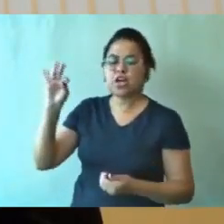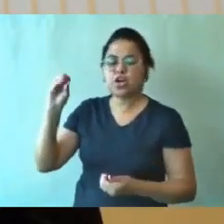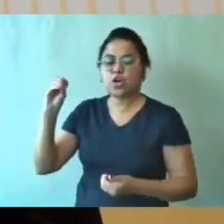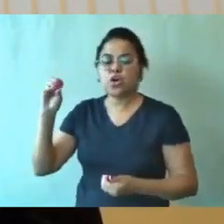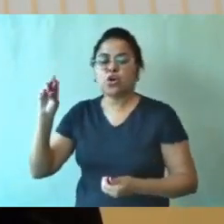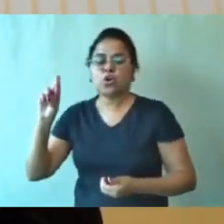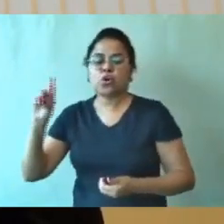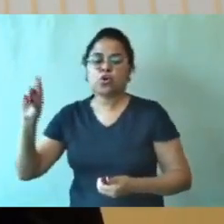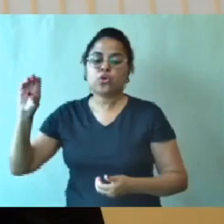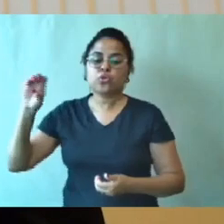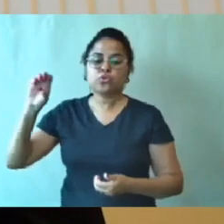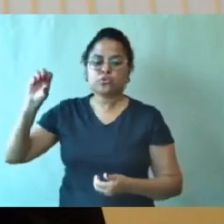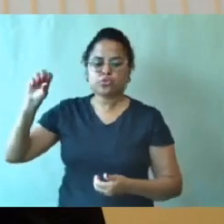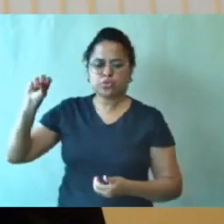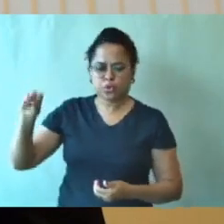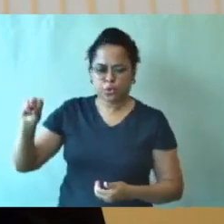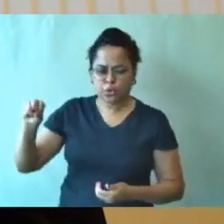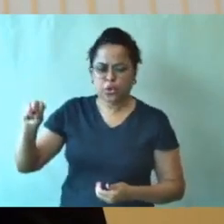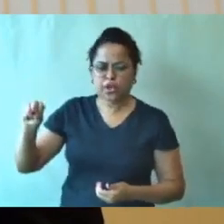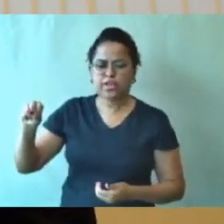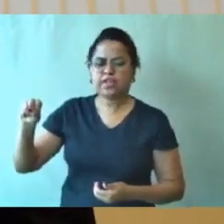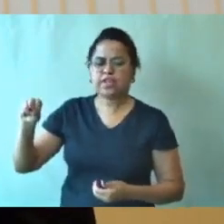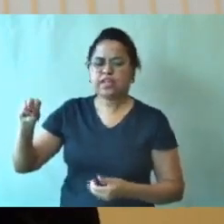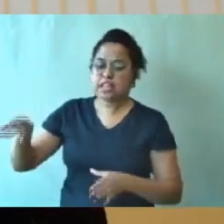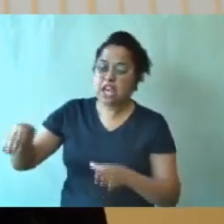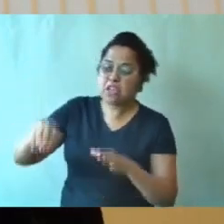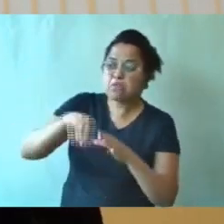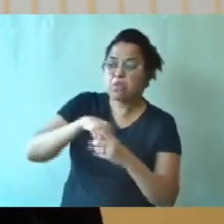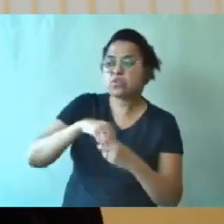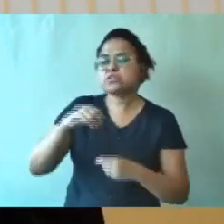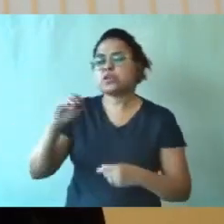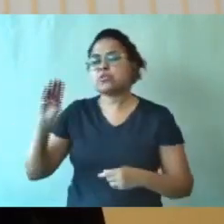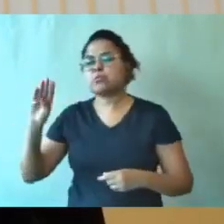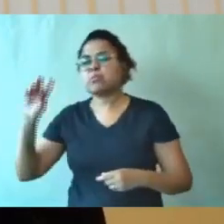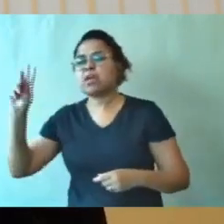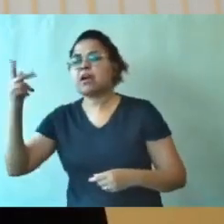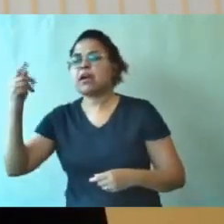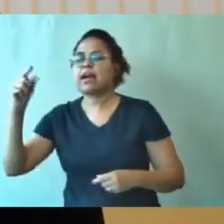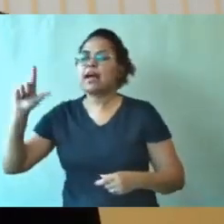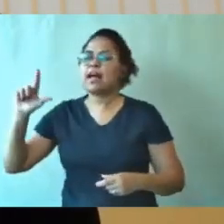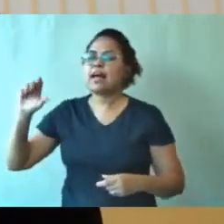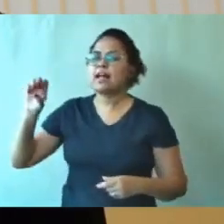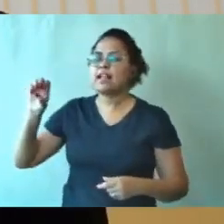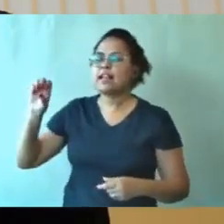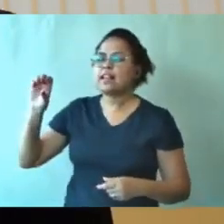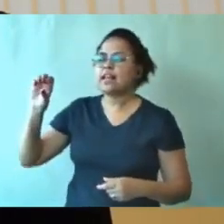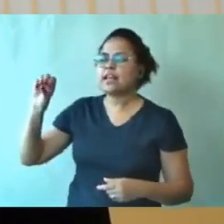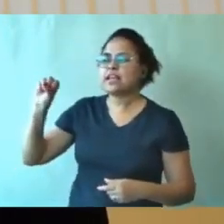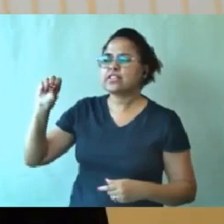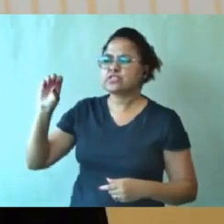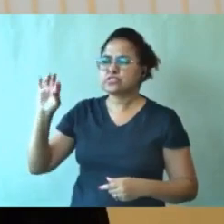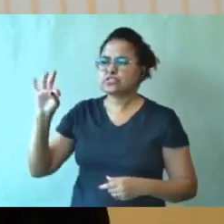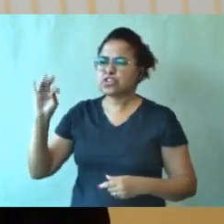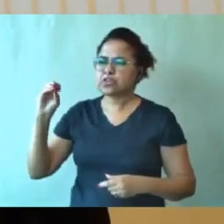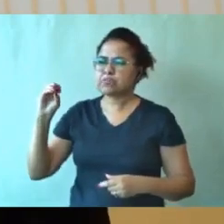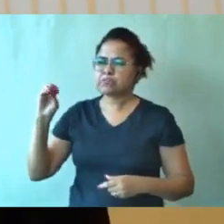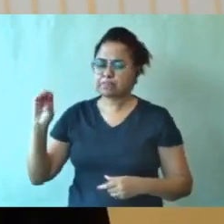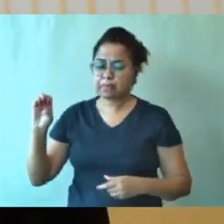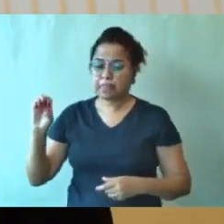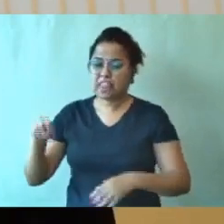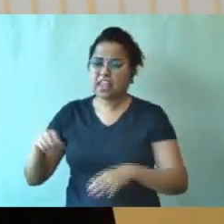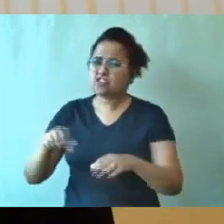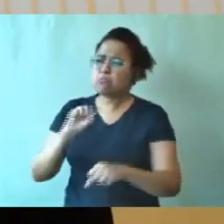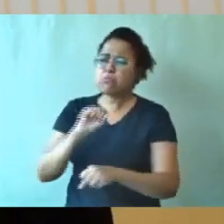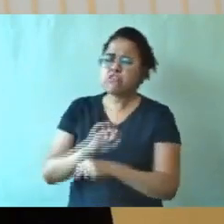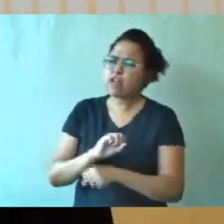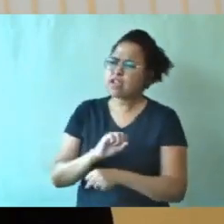Leste. Aí o processo demora, você vê que a gente não poderia ficar esperando esse período que ocorreu para